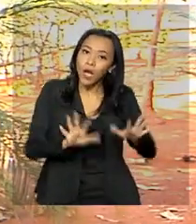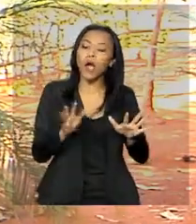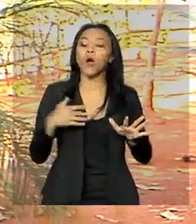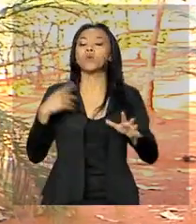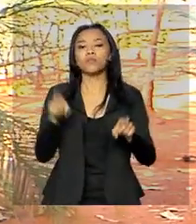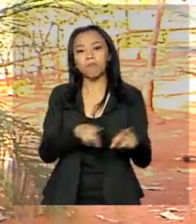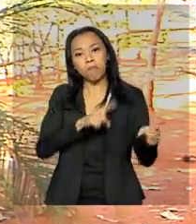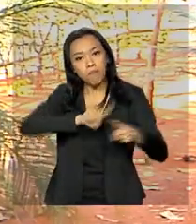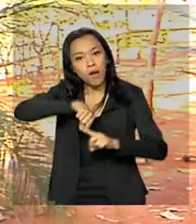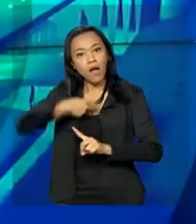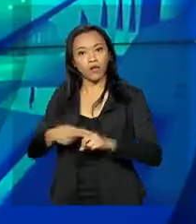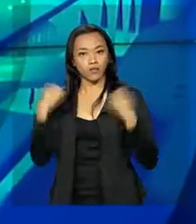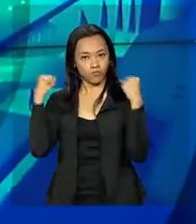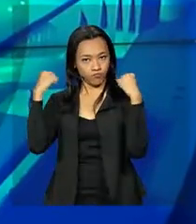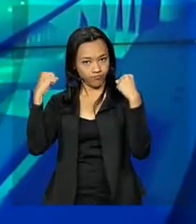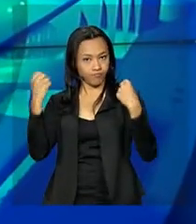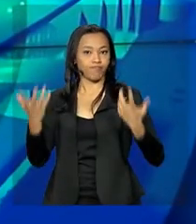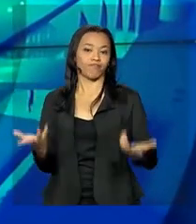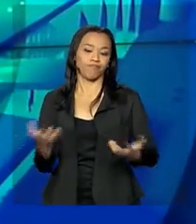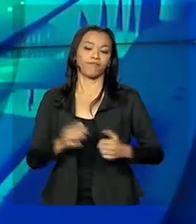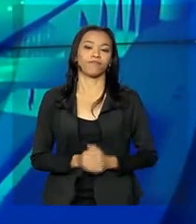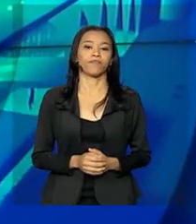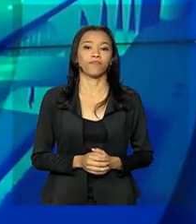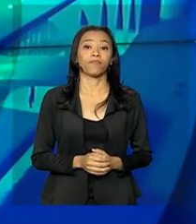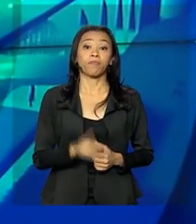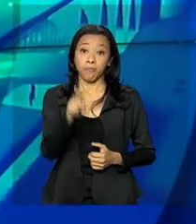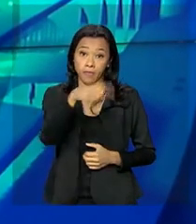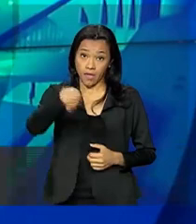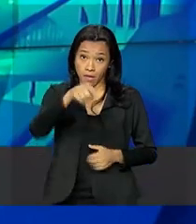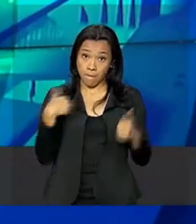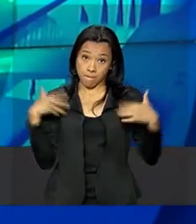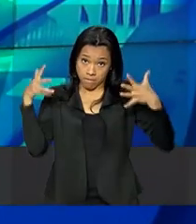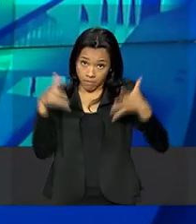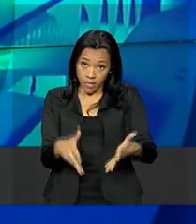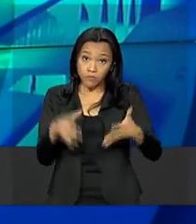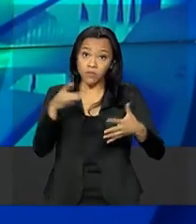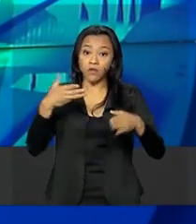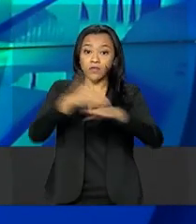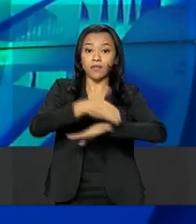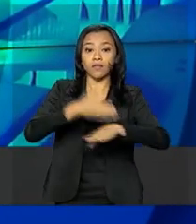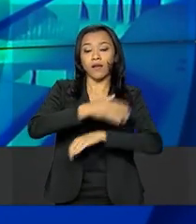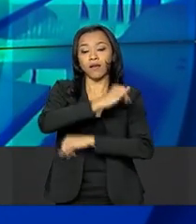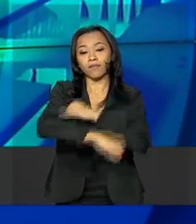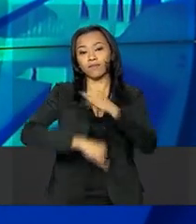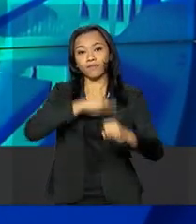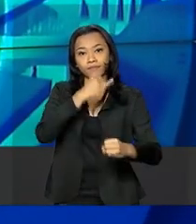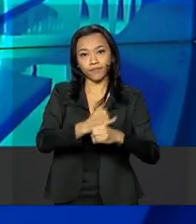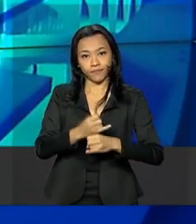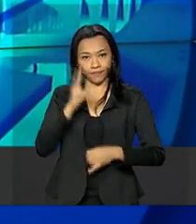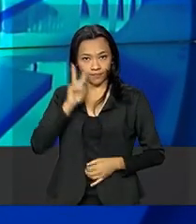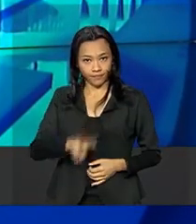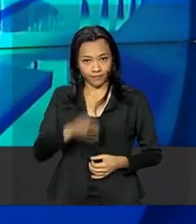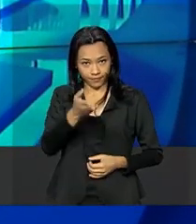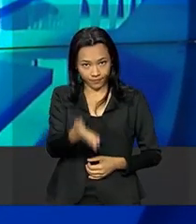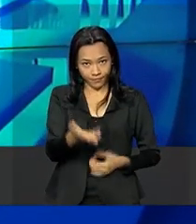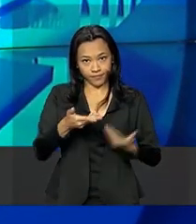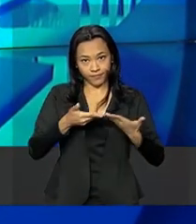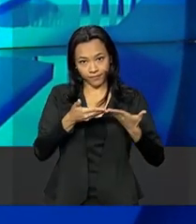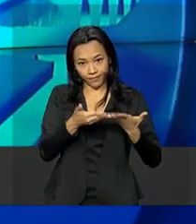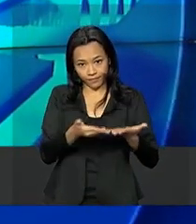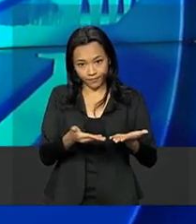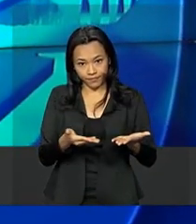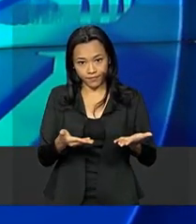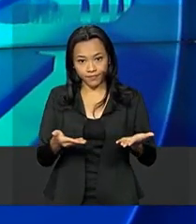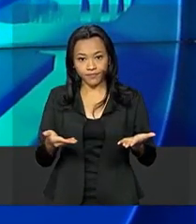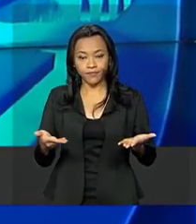atividade física. Para participar, basta acessar o endereço do DataSus Saúde, que aparece na sua tela, e